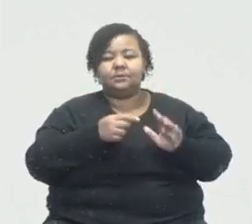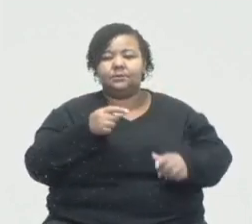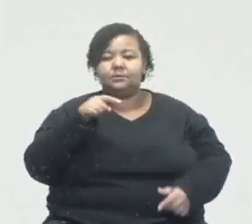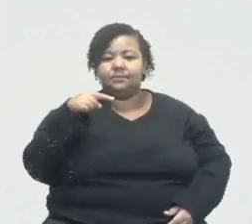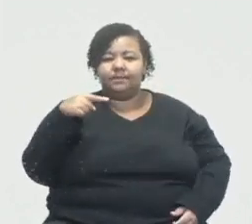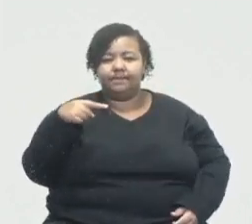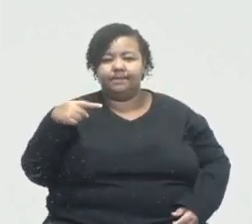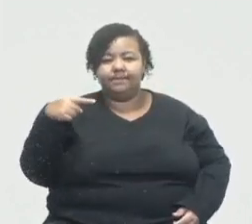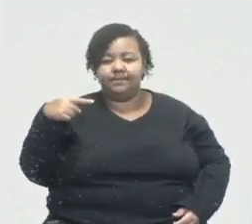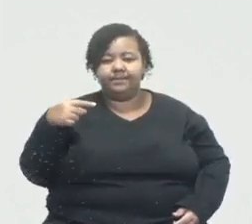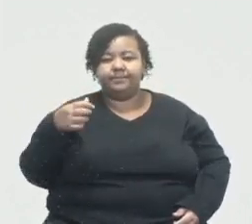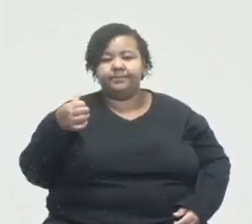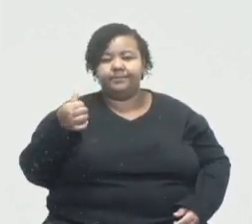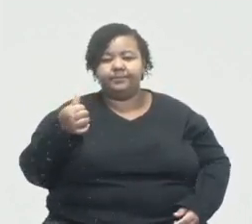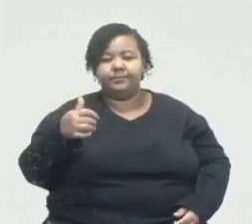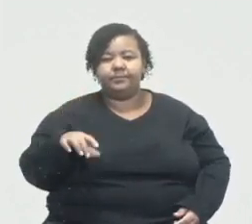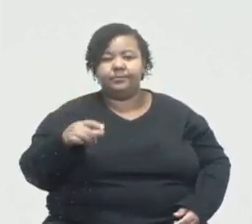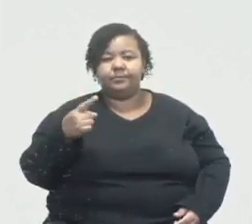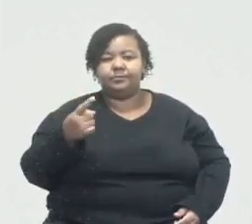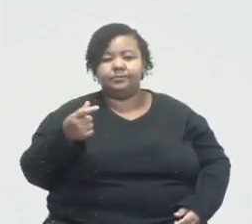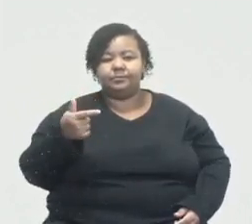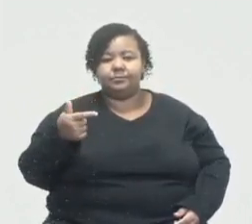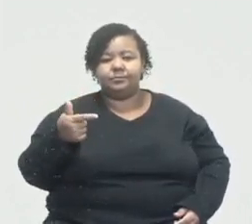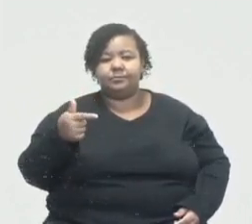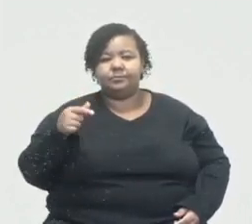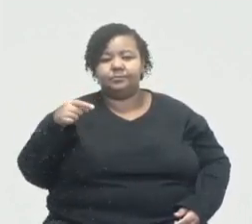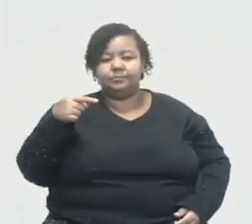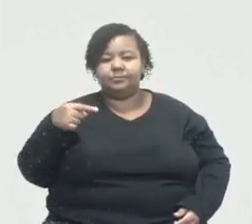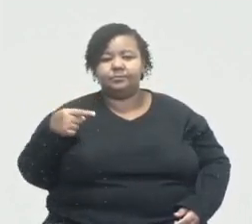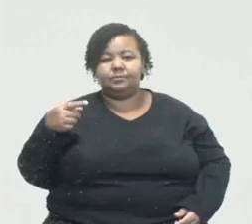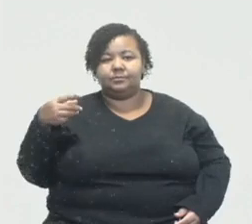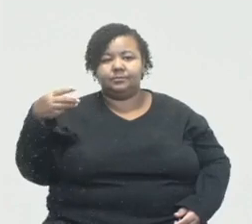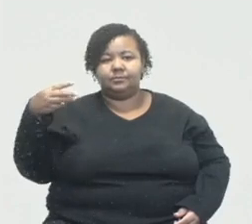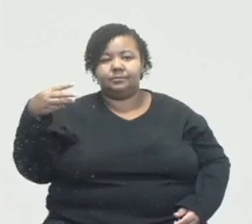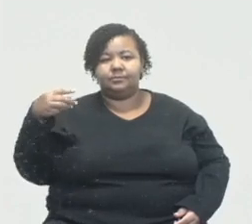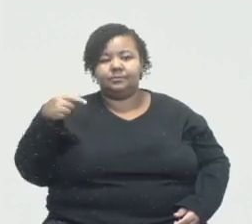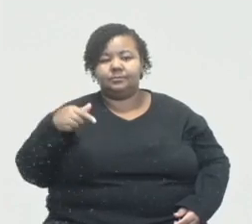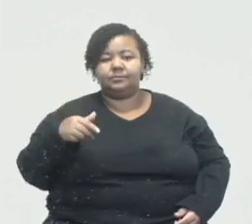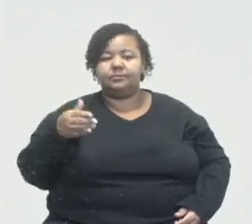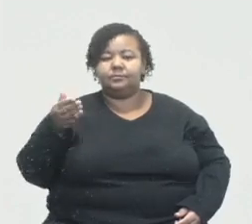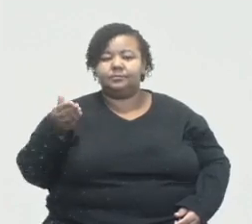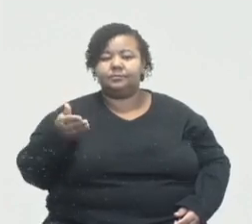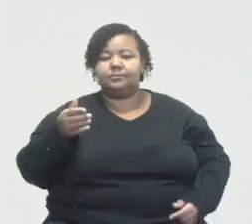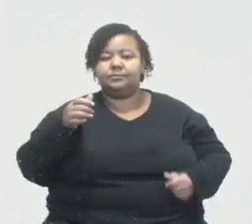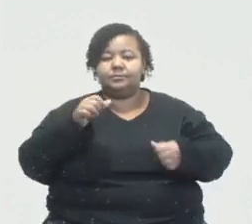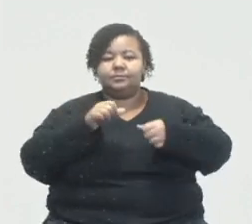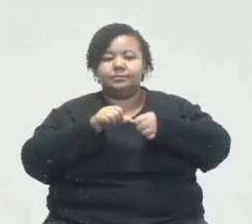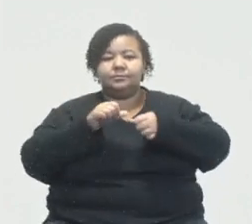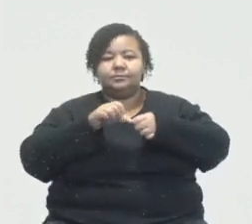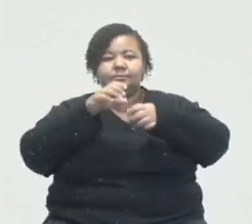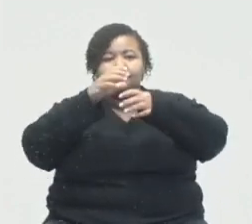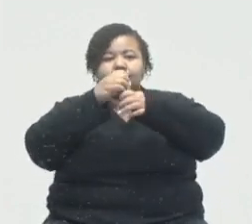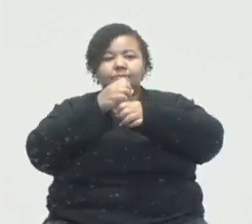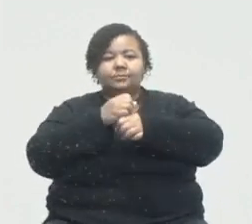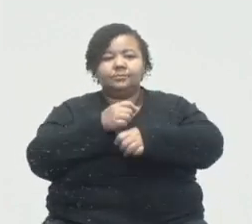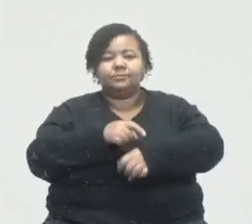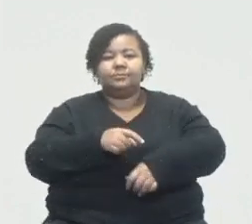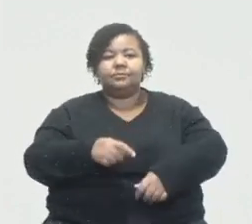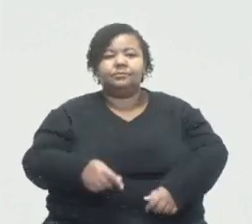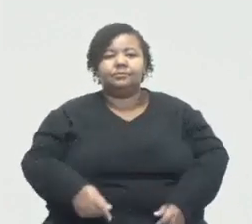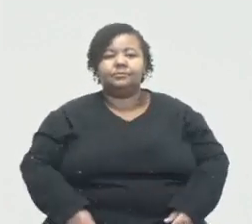6, 12, menos 3. Agora, a gente faz a operação. Nós temos aqui